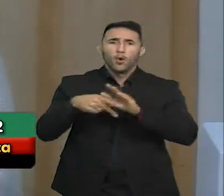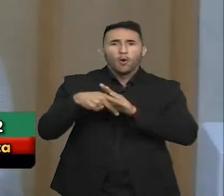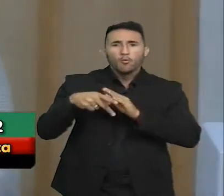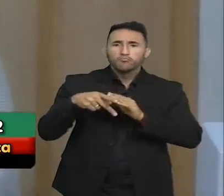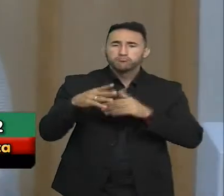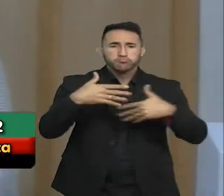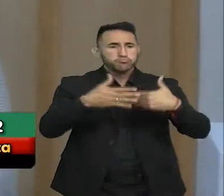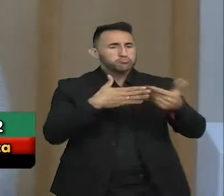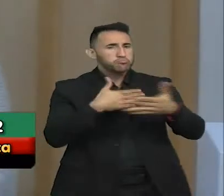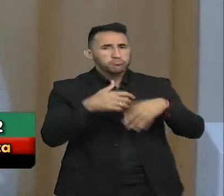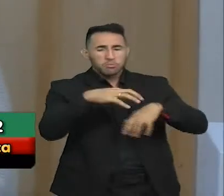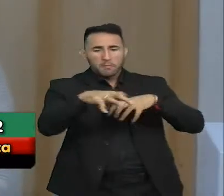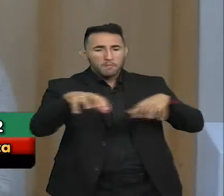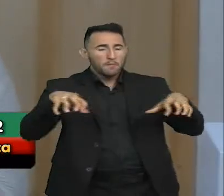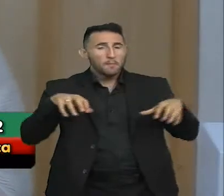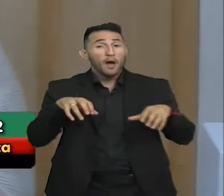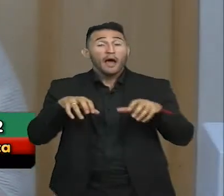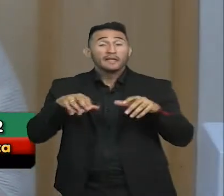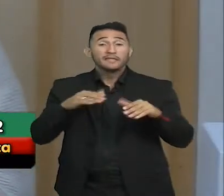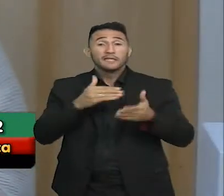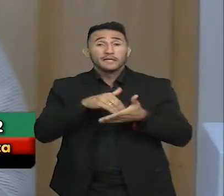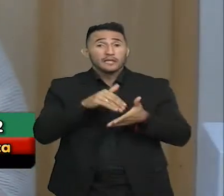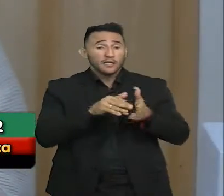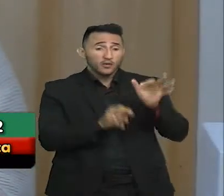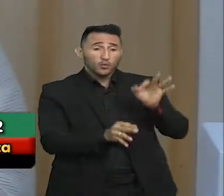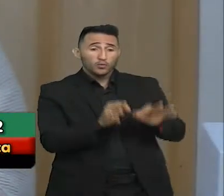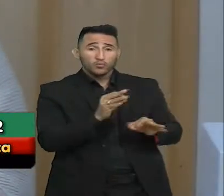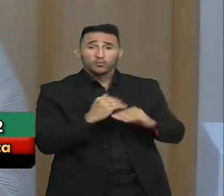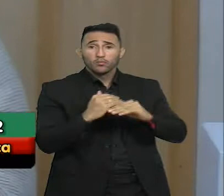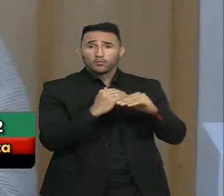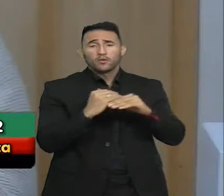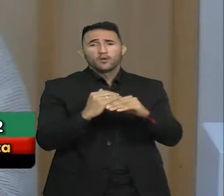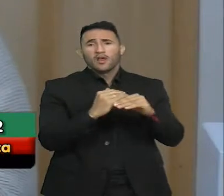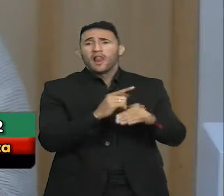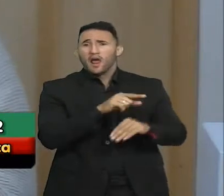E a Secretaria da Igualdade Racial é um espaço que